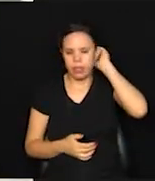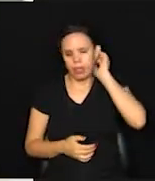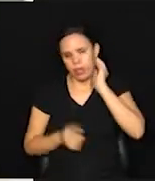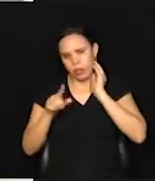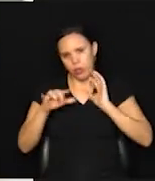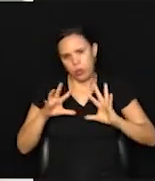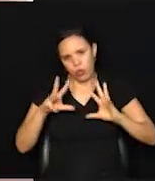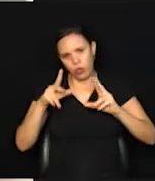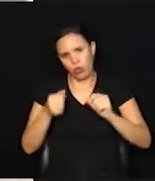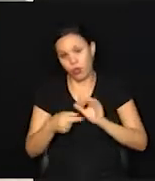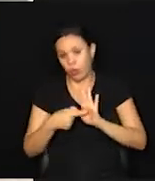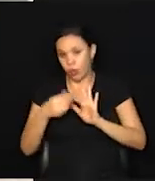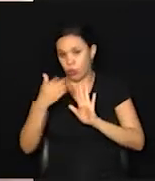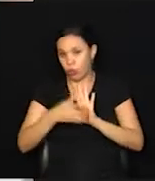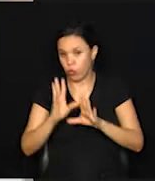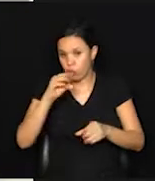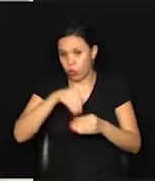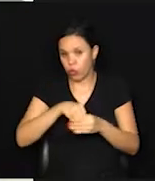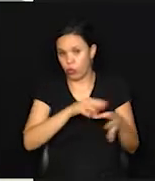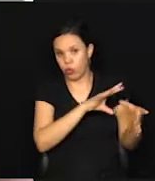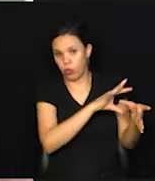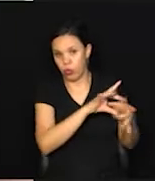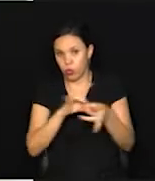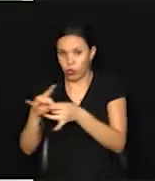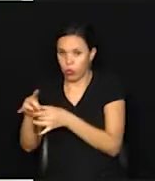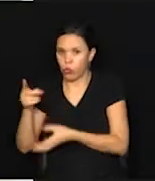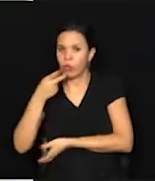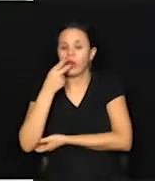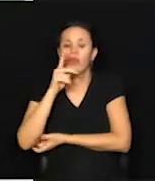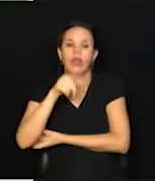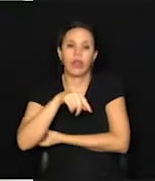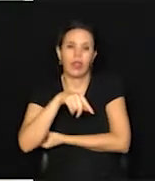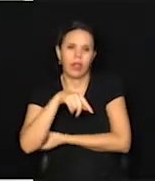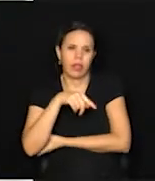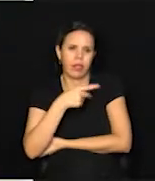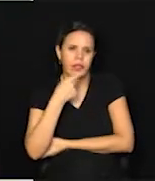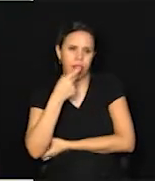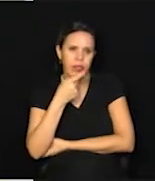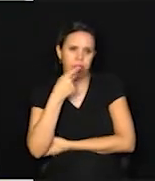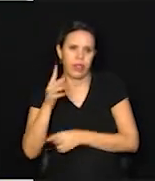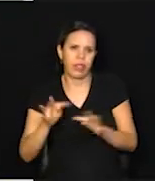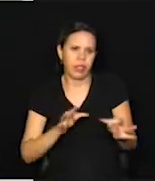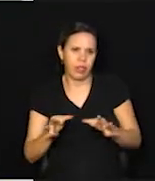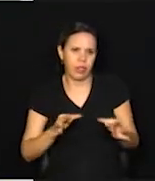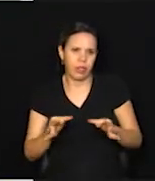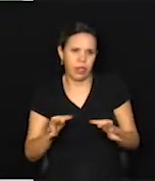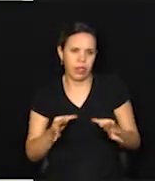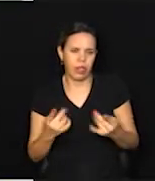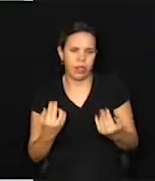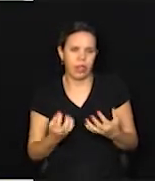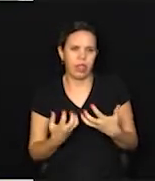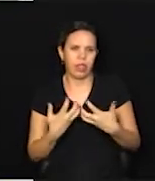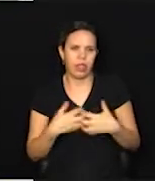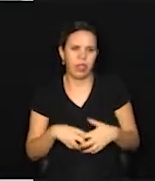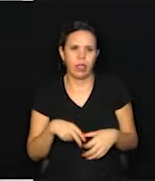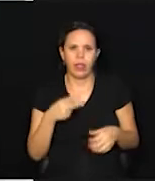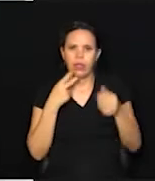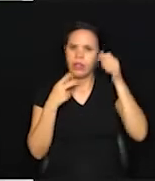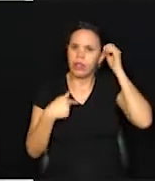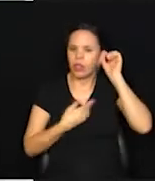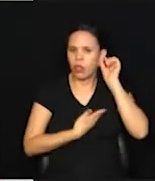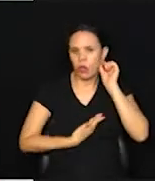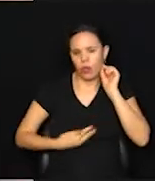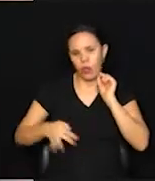tudo tem que ser colocado dentro desse contexto mais amplo que eu citei, porque falar de tratamento precoce, como foi falado pelo governo